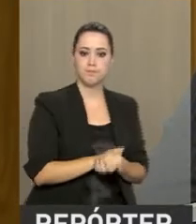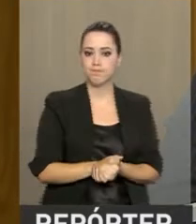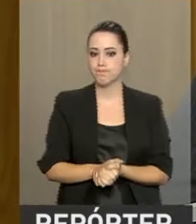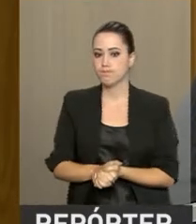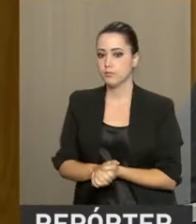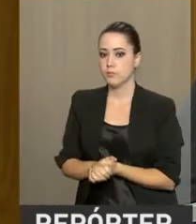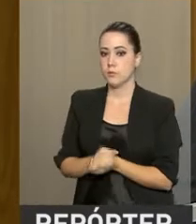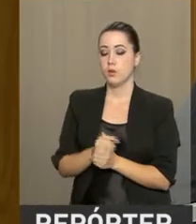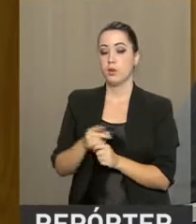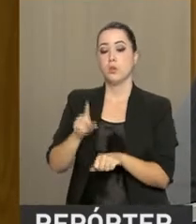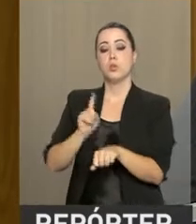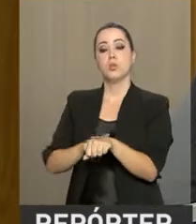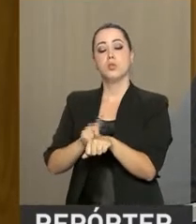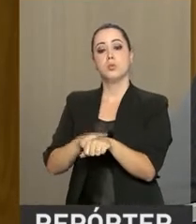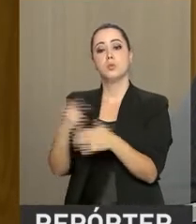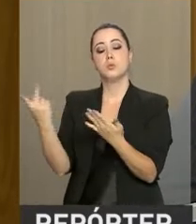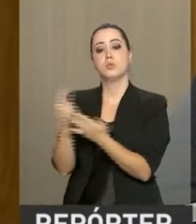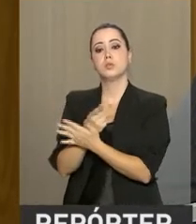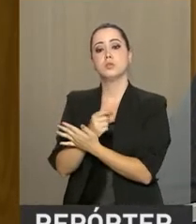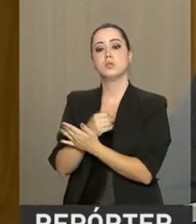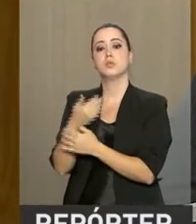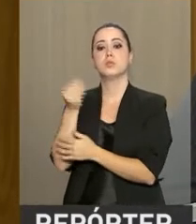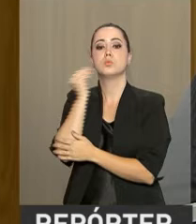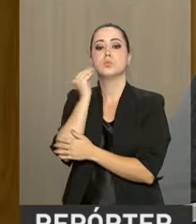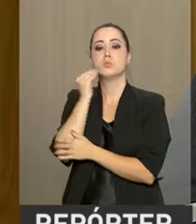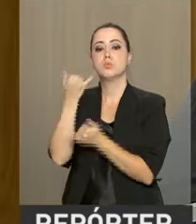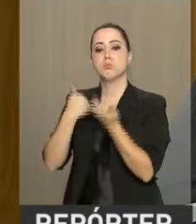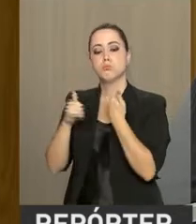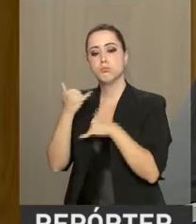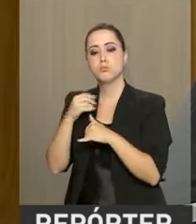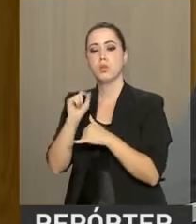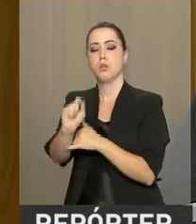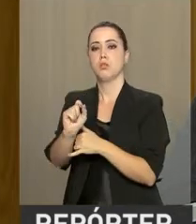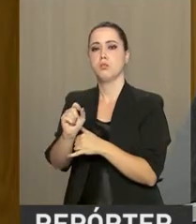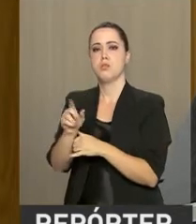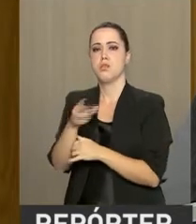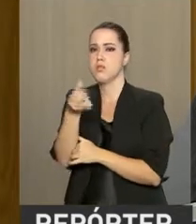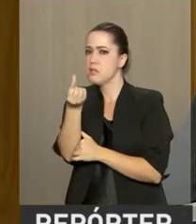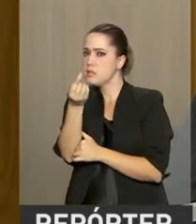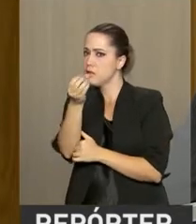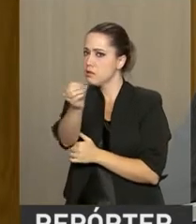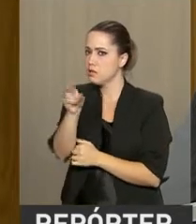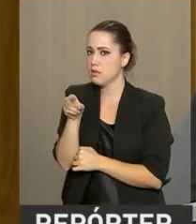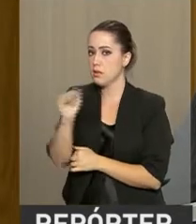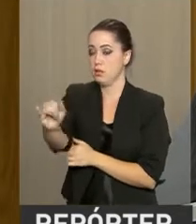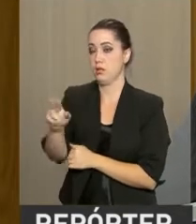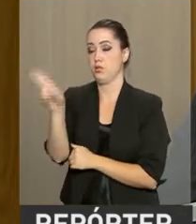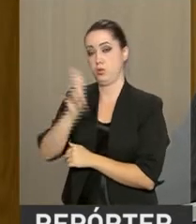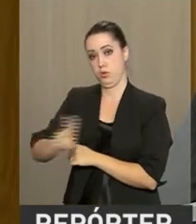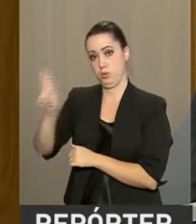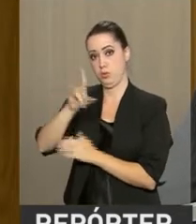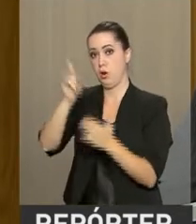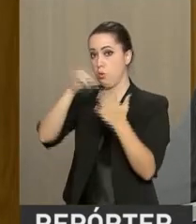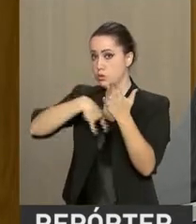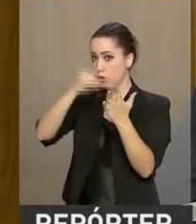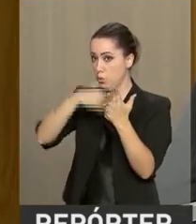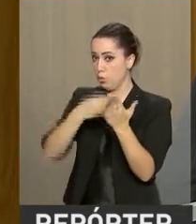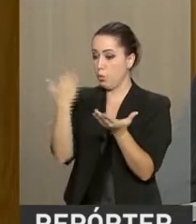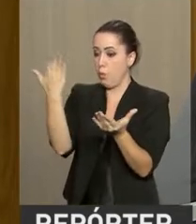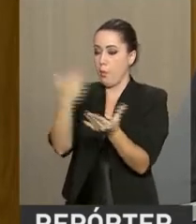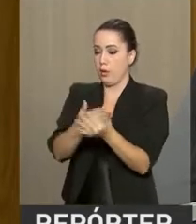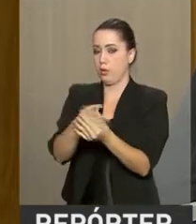partir do momento que é feito esse exame toxicológico ele tem uma validade de 60 dias para ser utilizado naquele processo